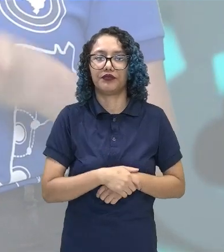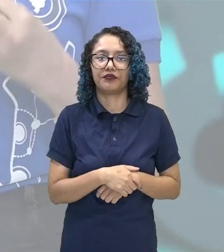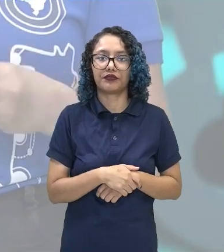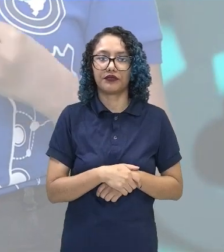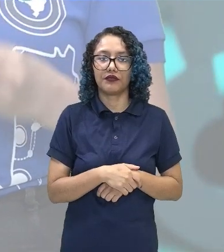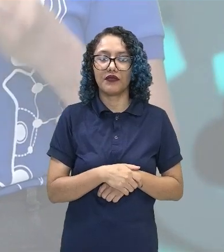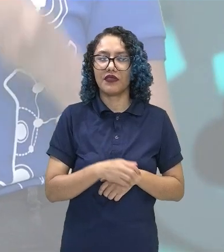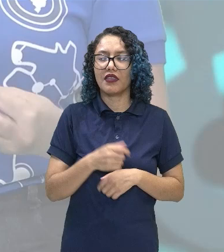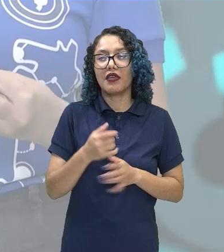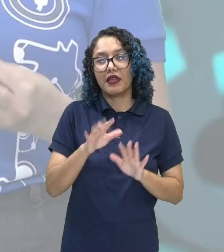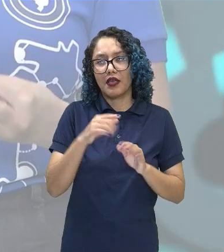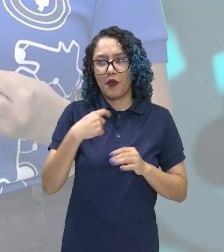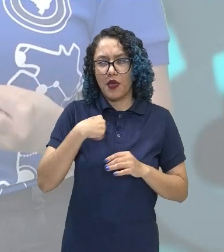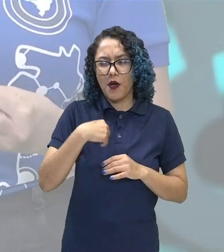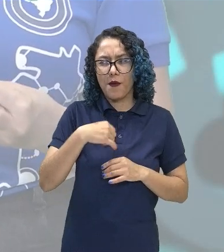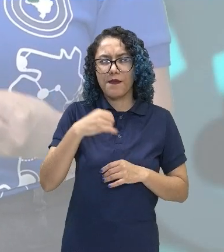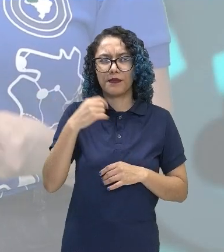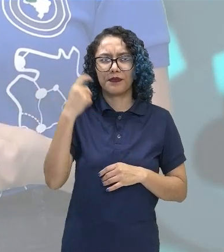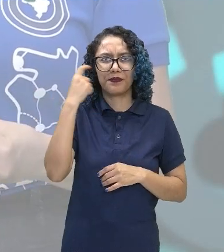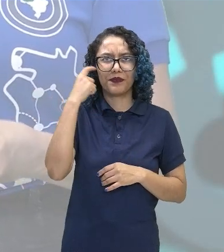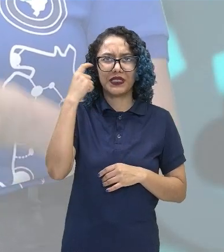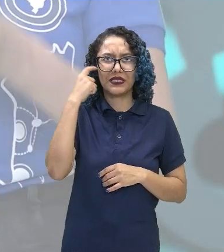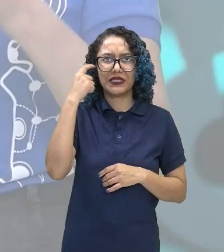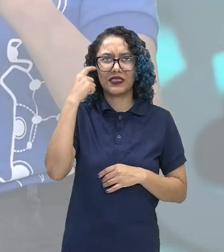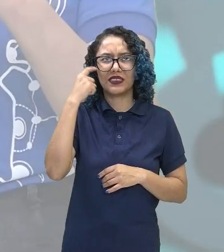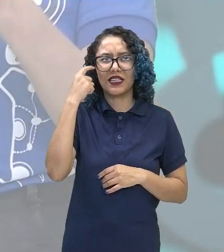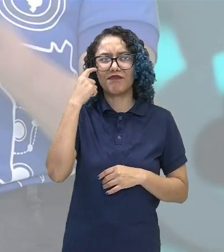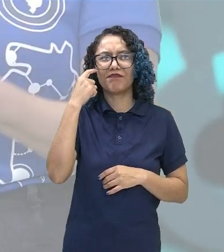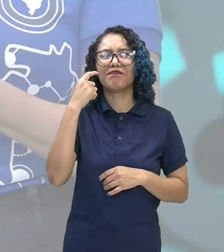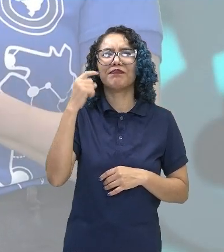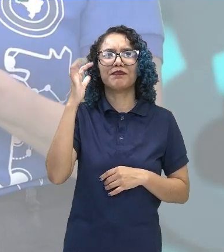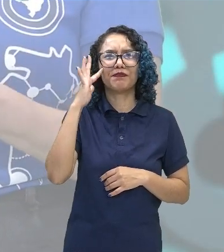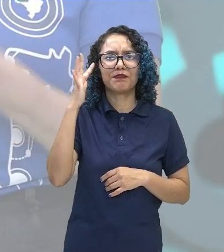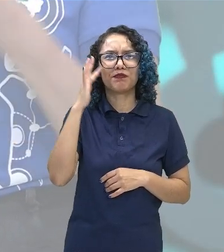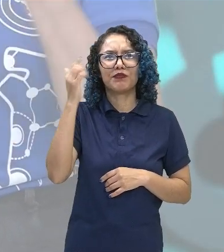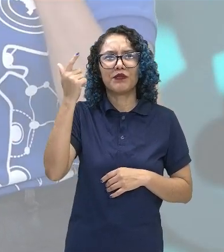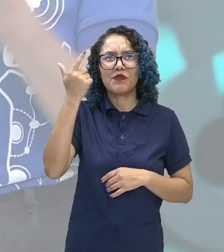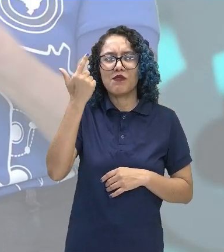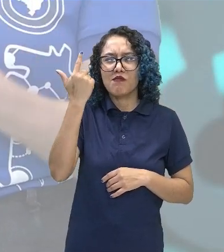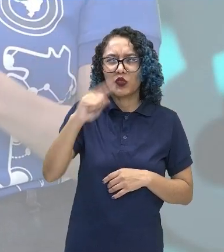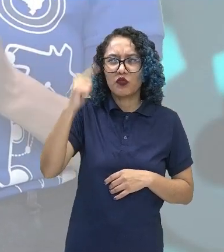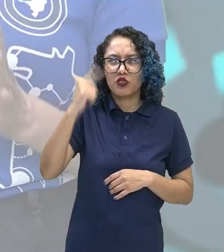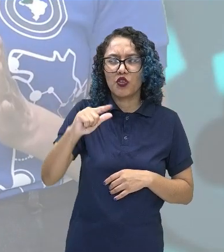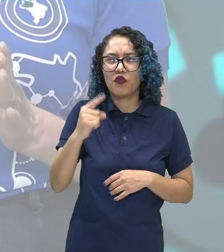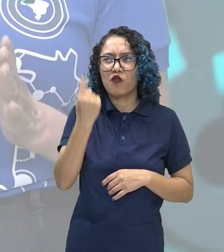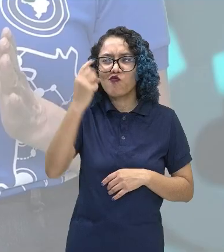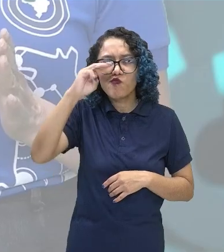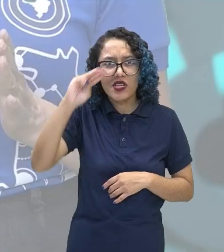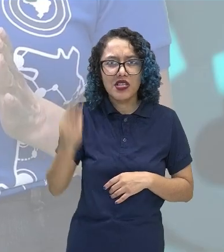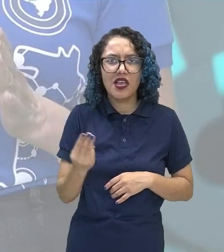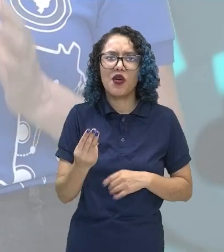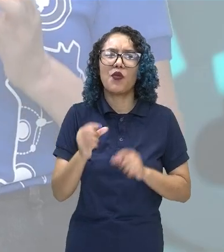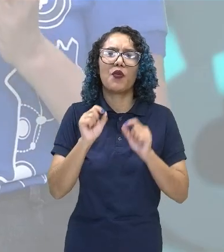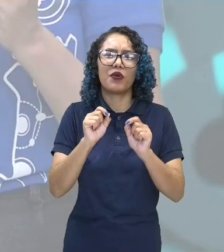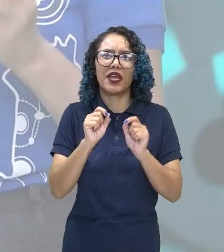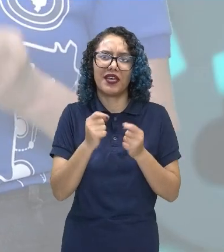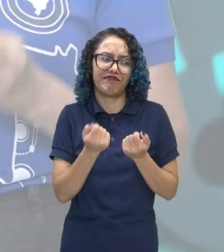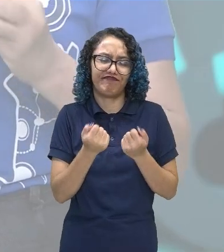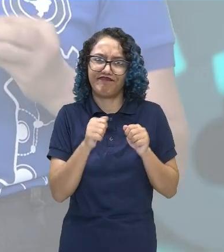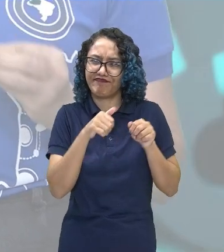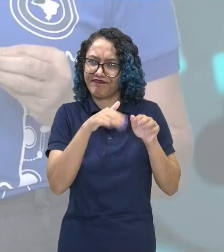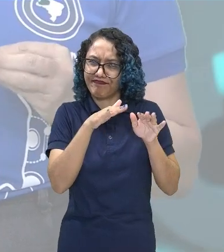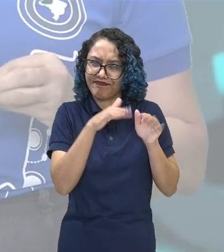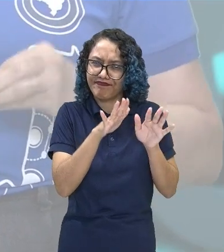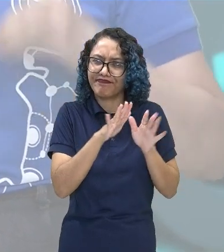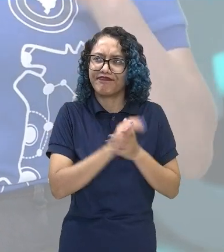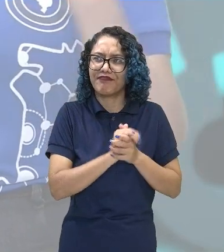pensei 1 milhão de vezes em deixar você em paz, vamos dizer assim. 1 milhão